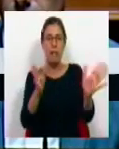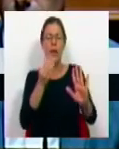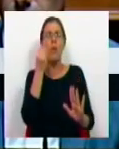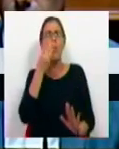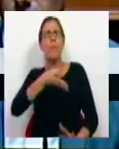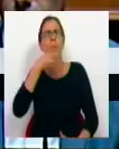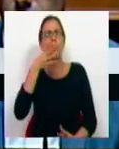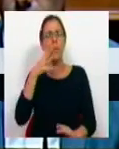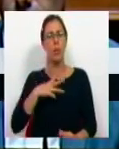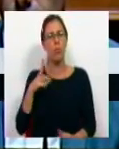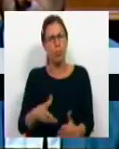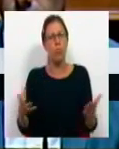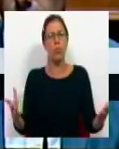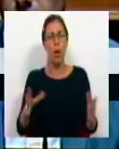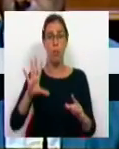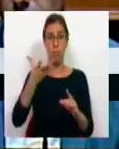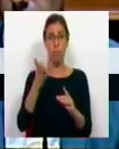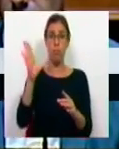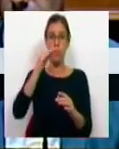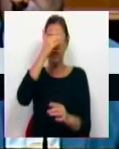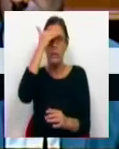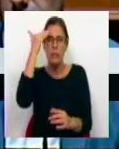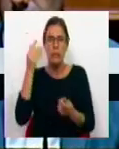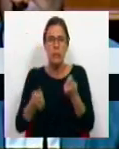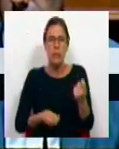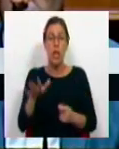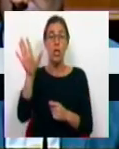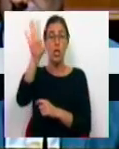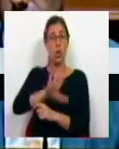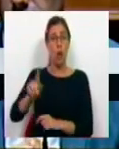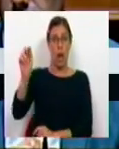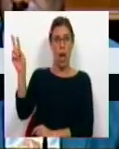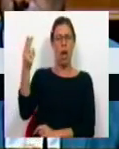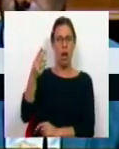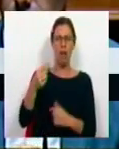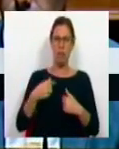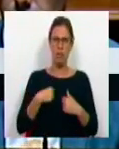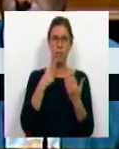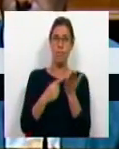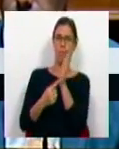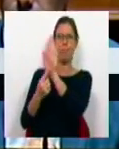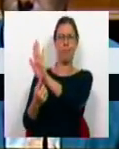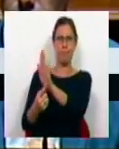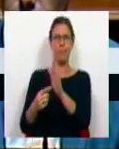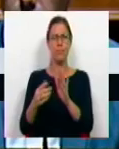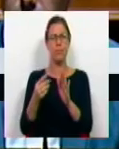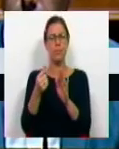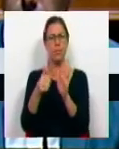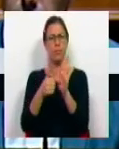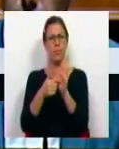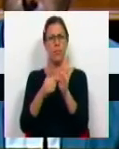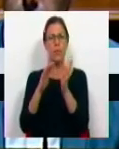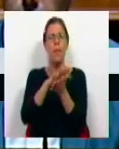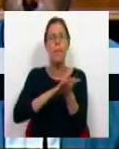se explica que Portugal, um dos países com mais dificuldades na zona euro, se possa dar ao luxo de apresentar o maior saldo